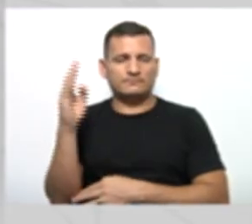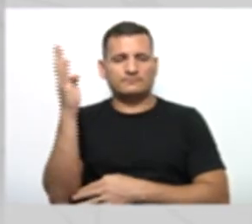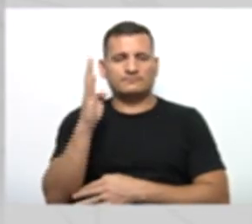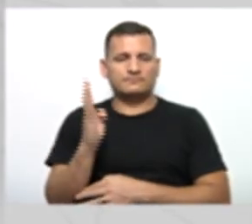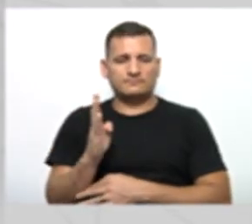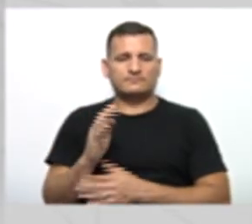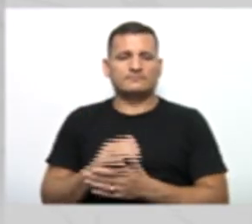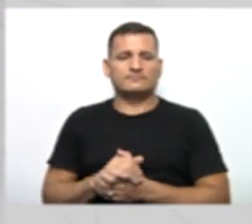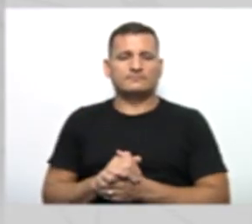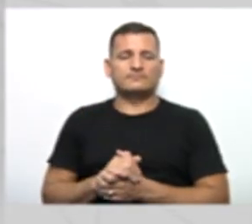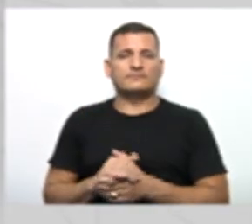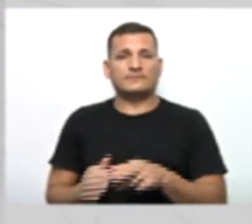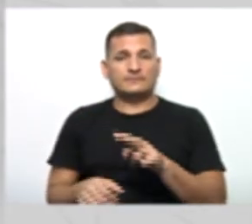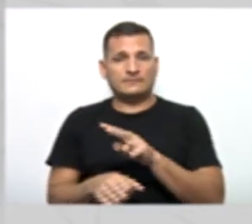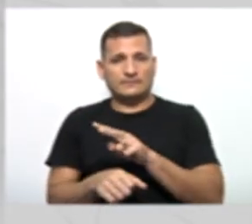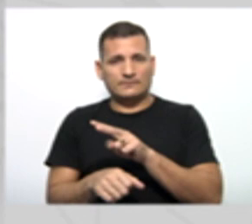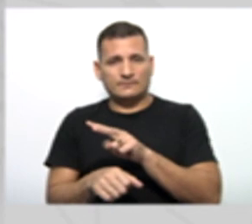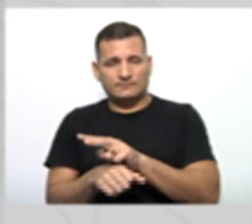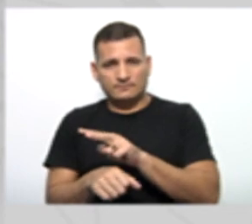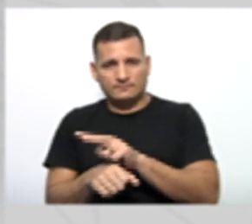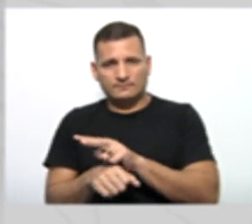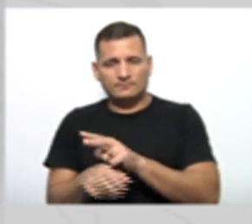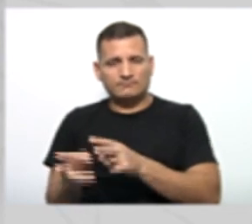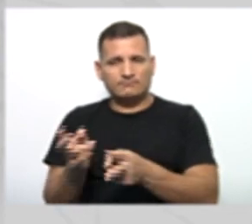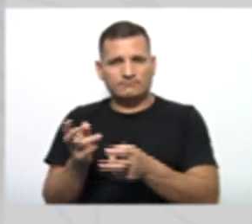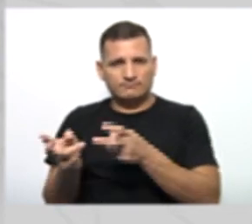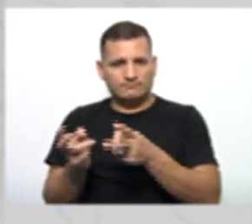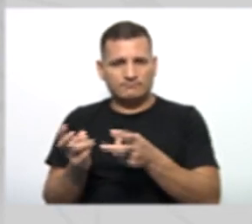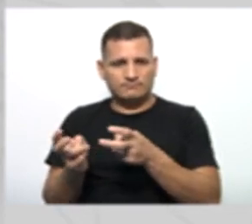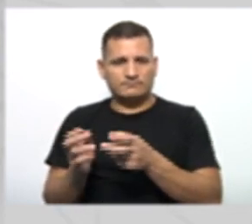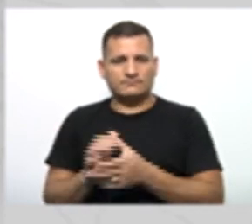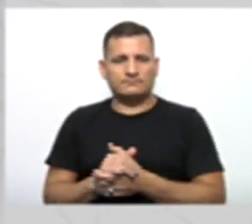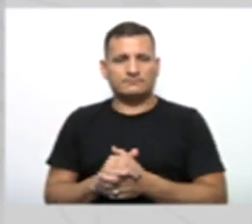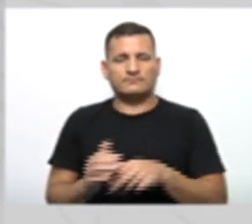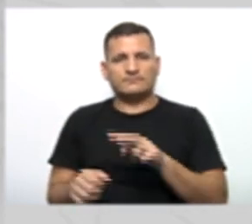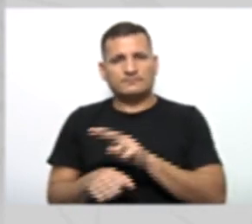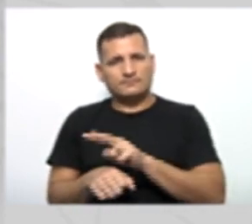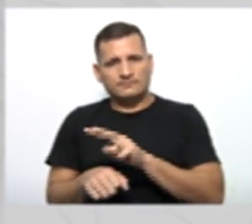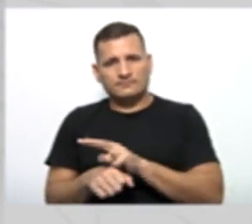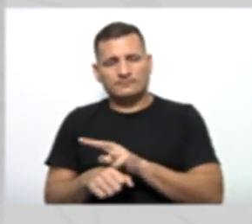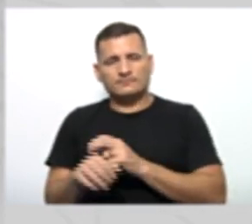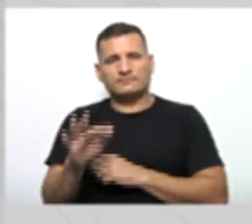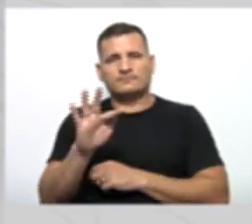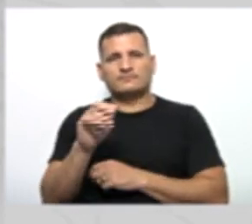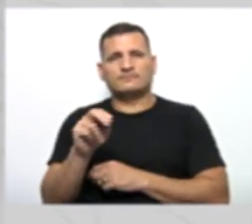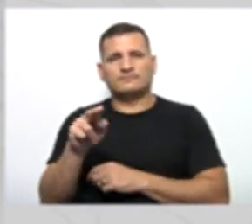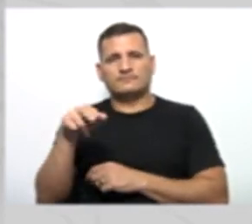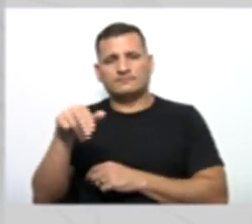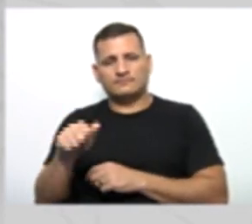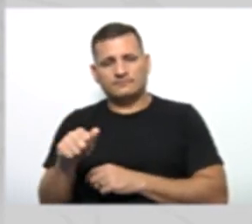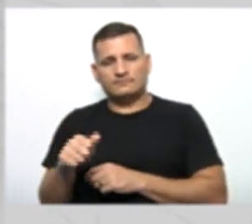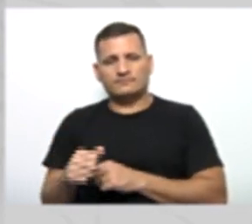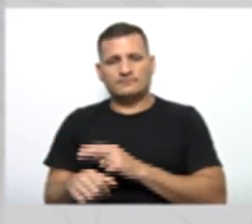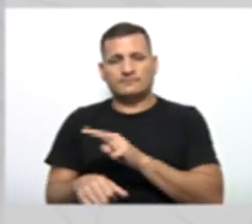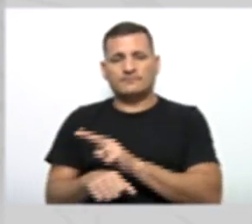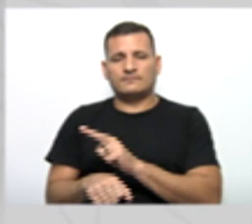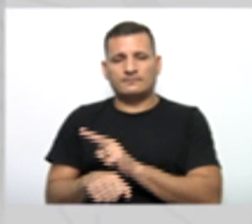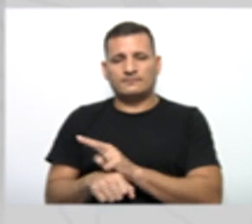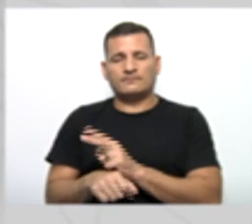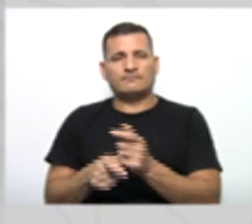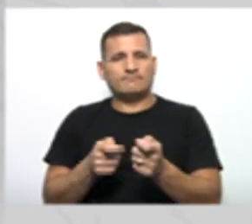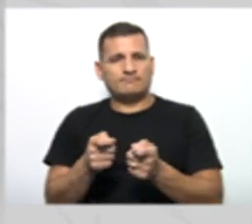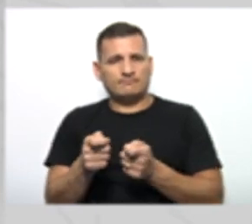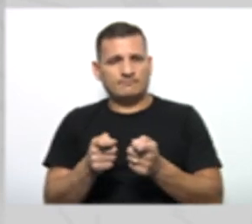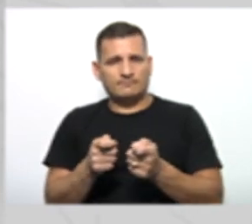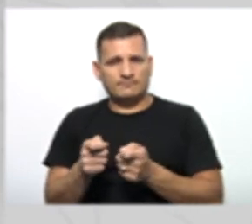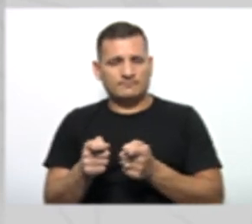reserva extrativista, reserva de fauna, reserva de desenvolvimento sustentável